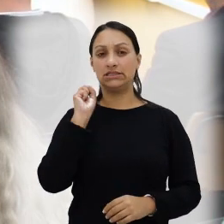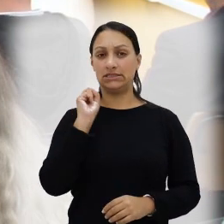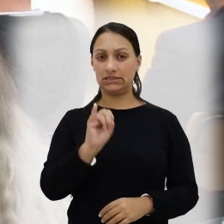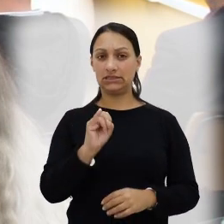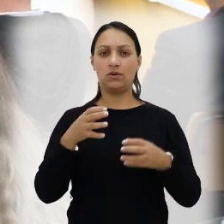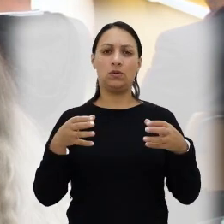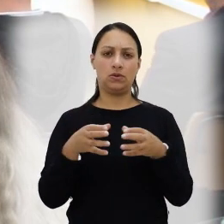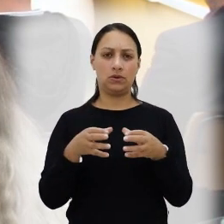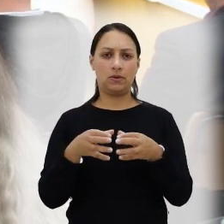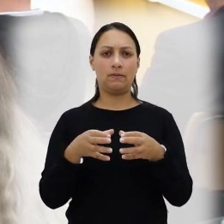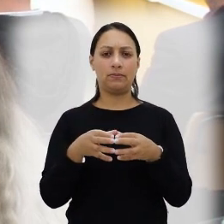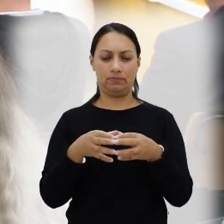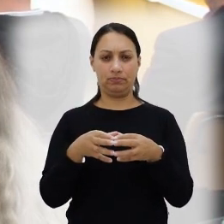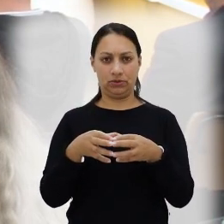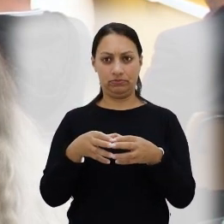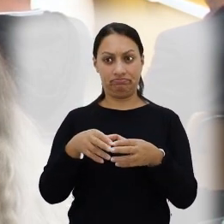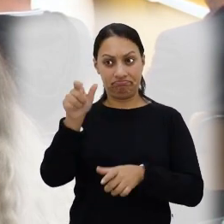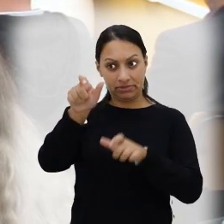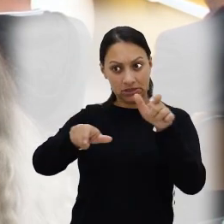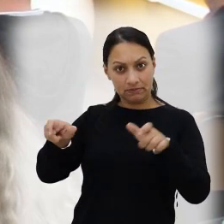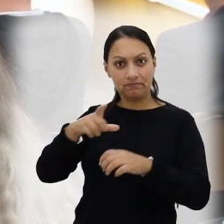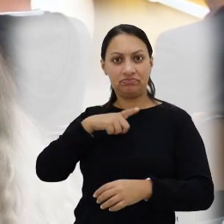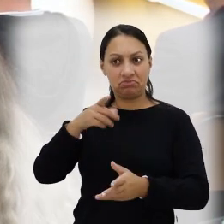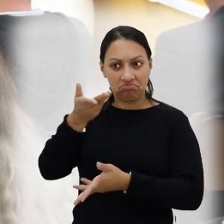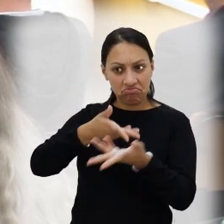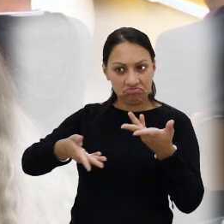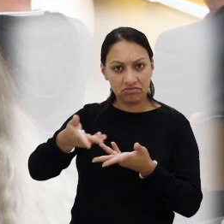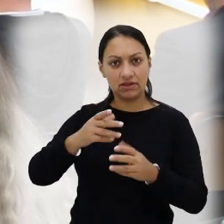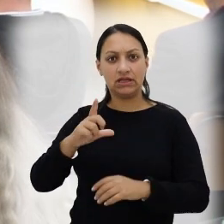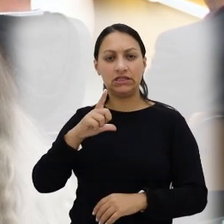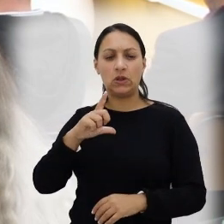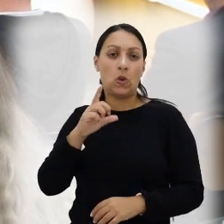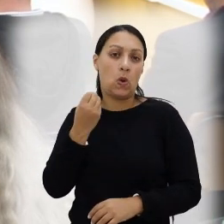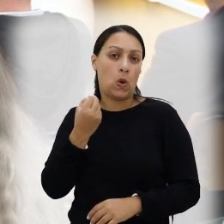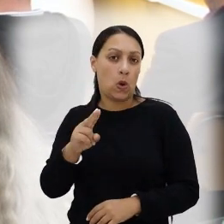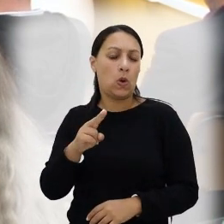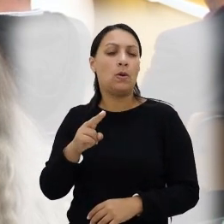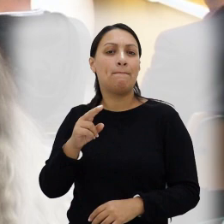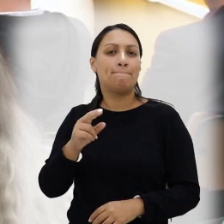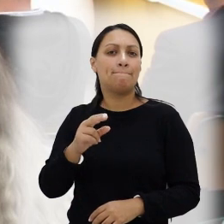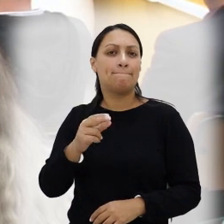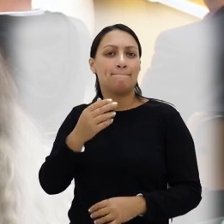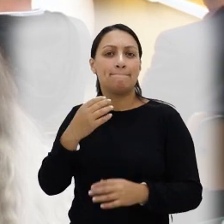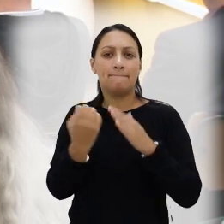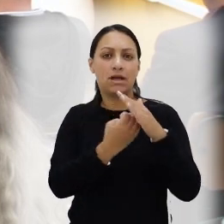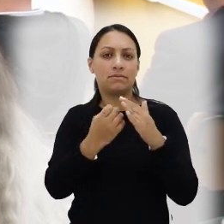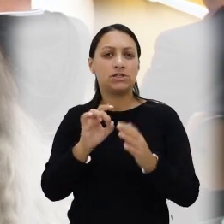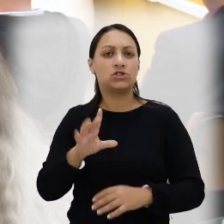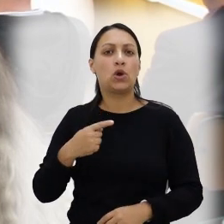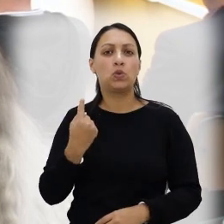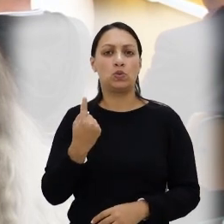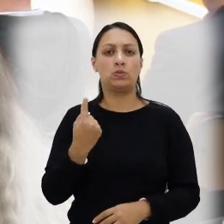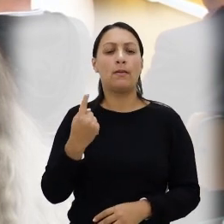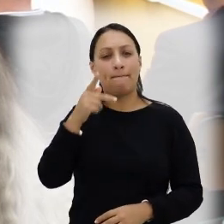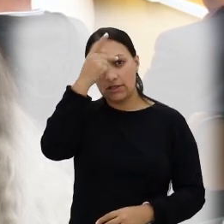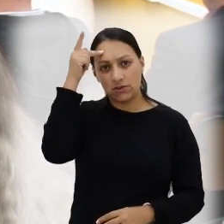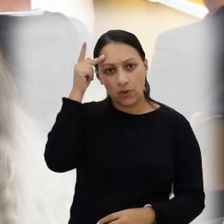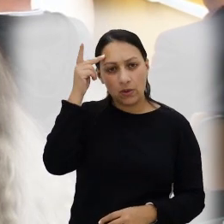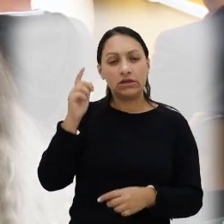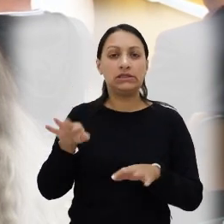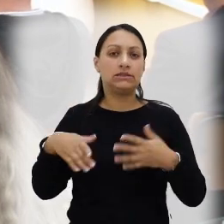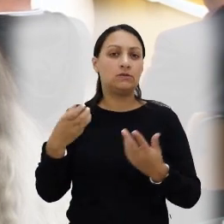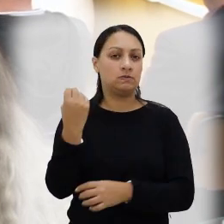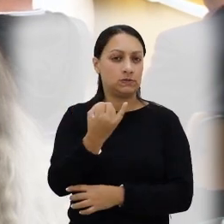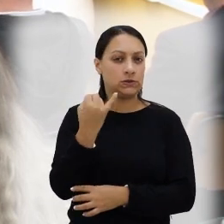a equipe, ele tem complementariedade ou ela é uma empresa de um homem só, isso é um fator bem importante que a gente